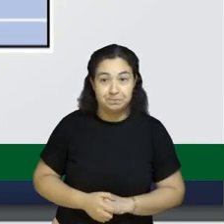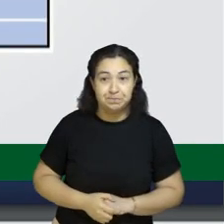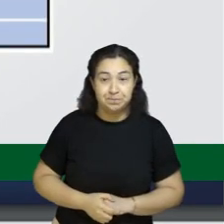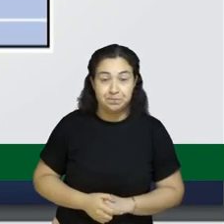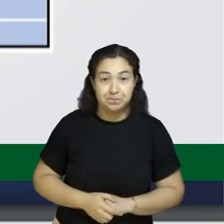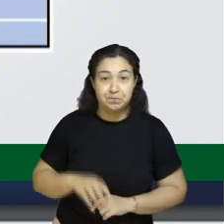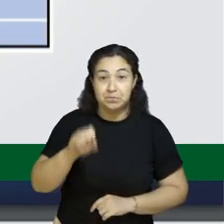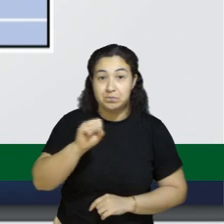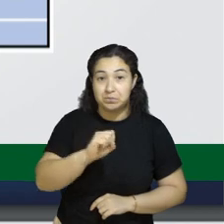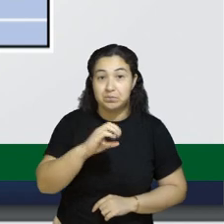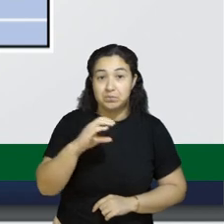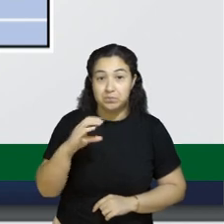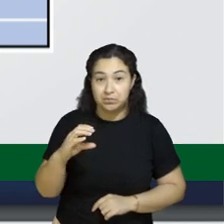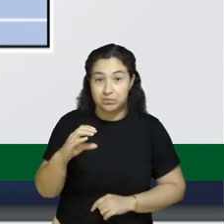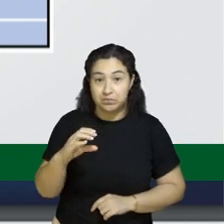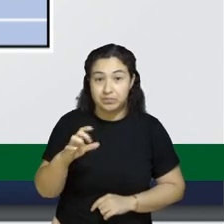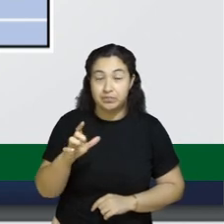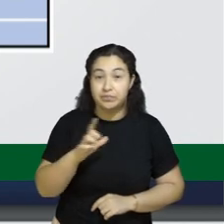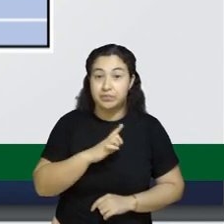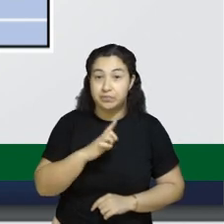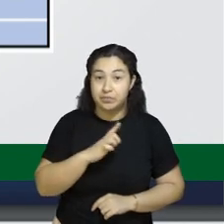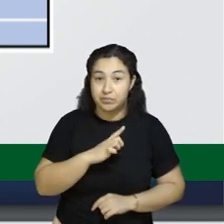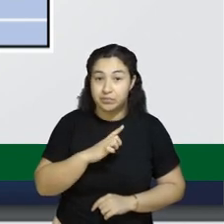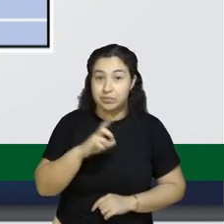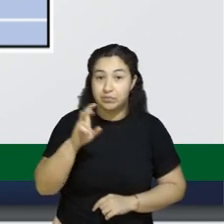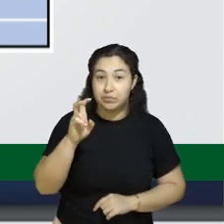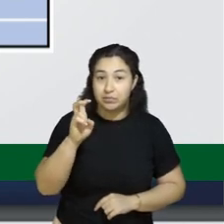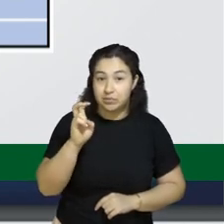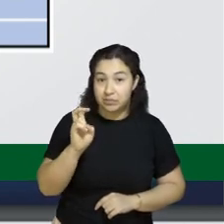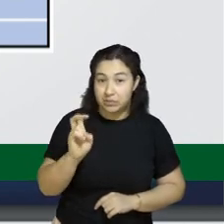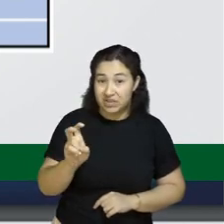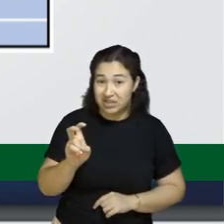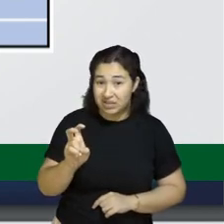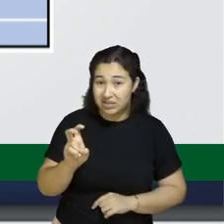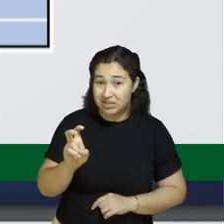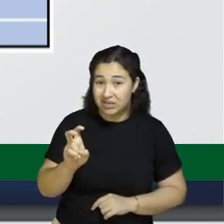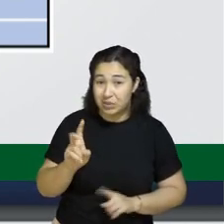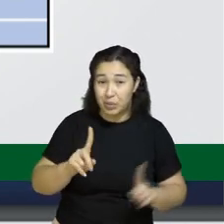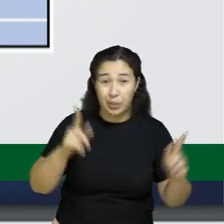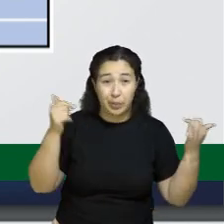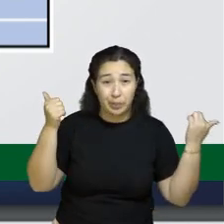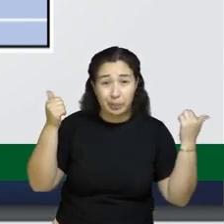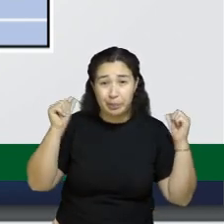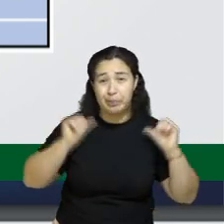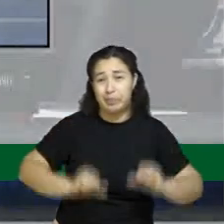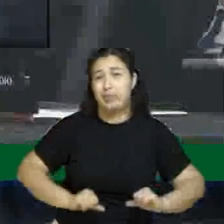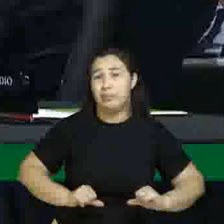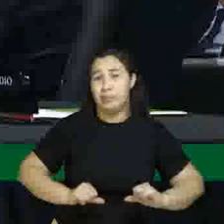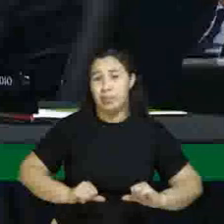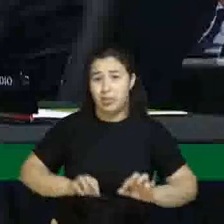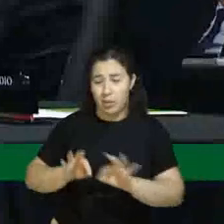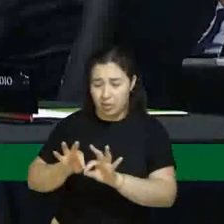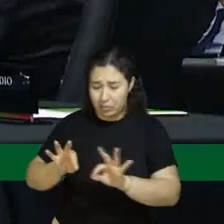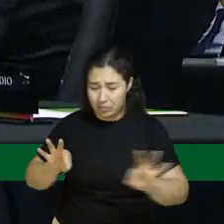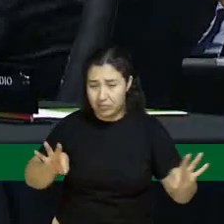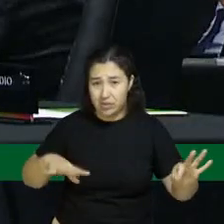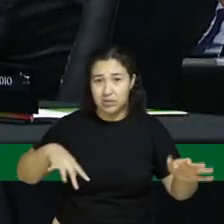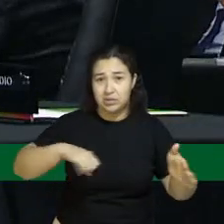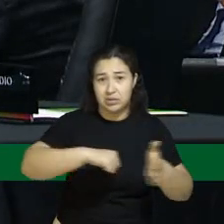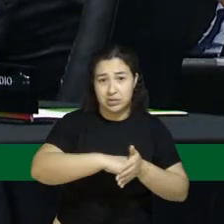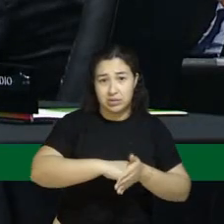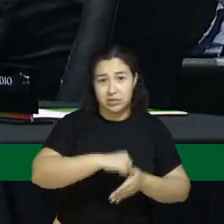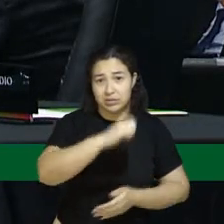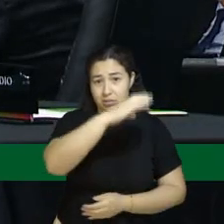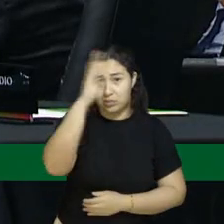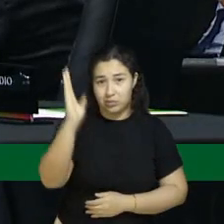Santa Catarina carrega 5 dos piores trechos em termos de acidente das rodovias brasileiras.